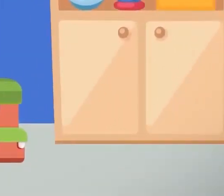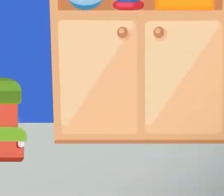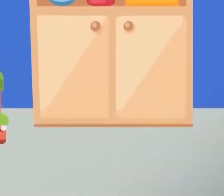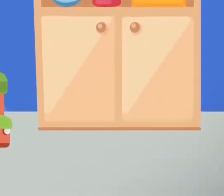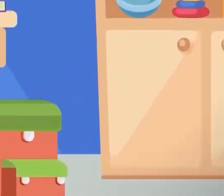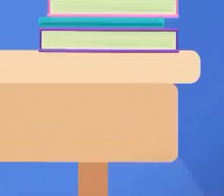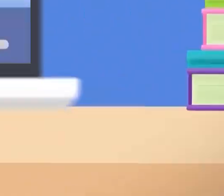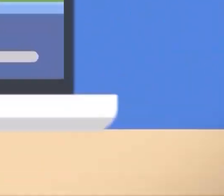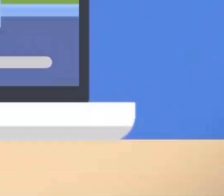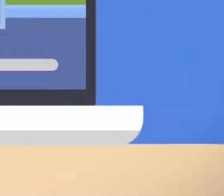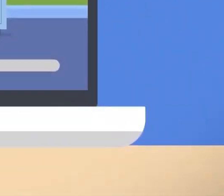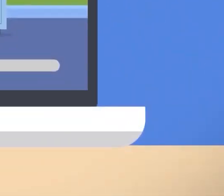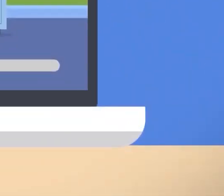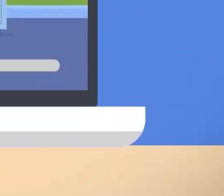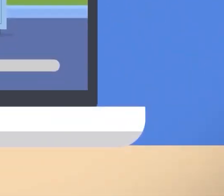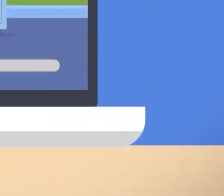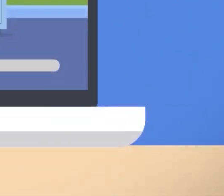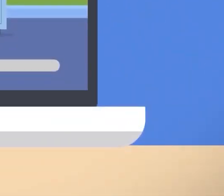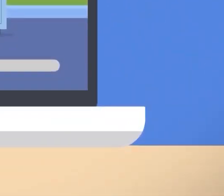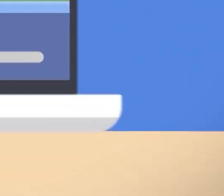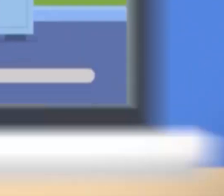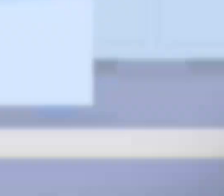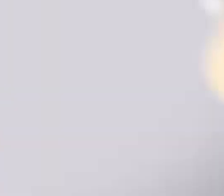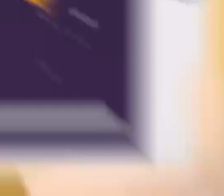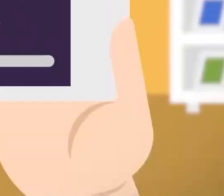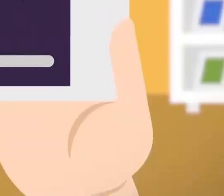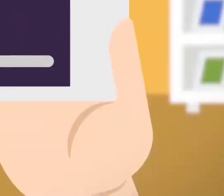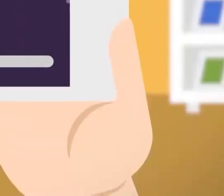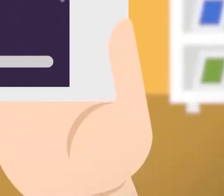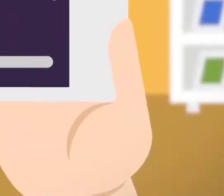E aí E aí E aí